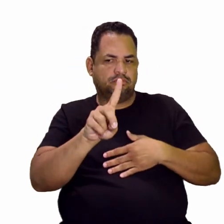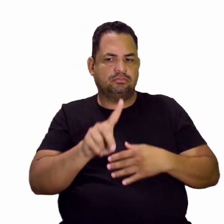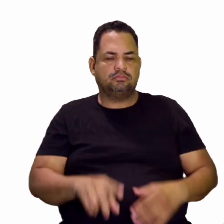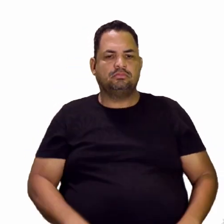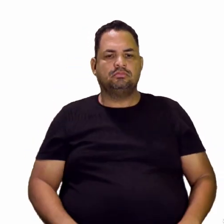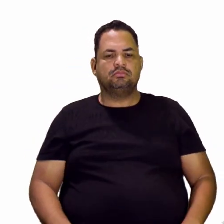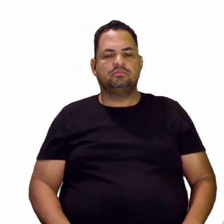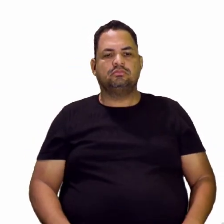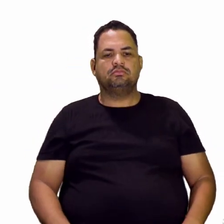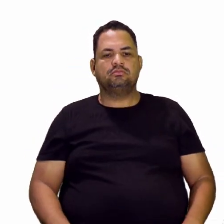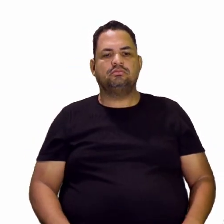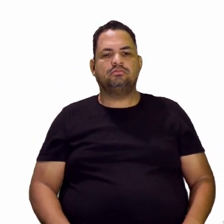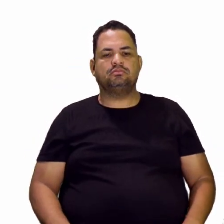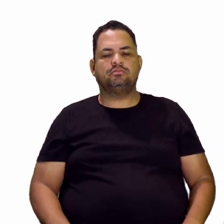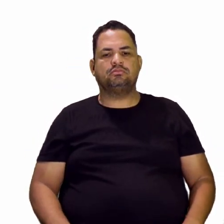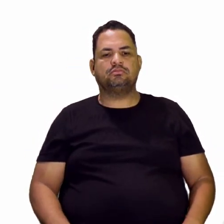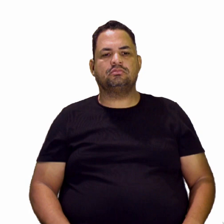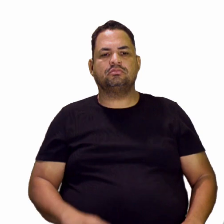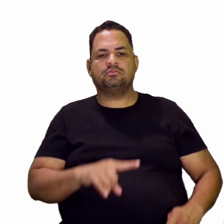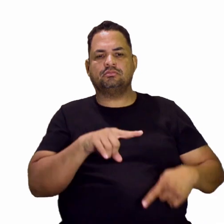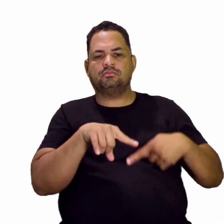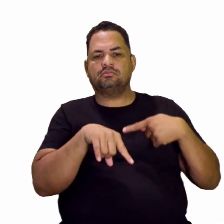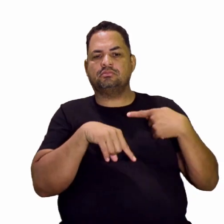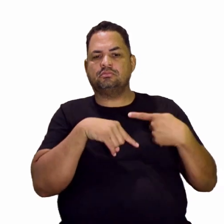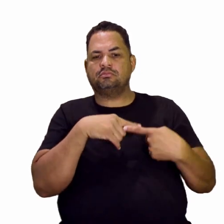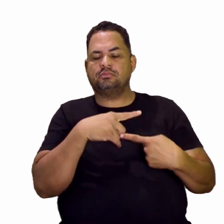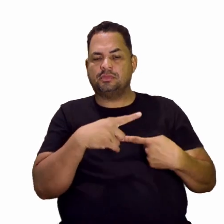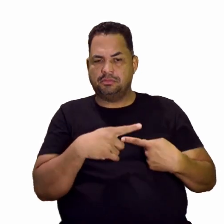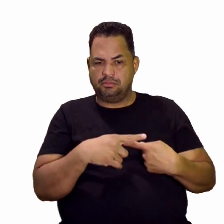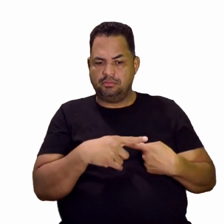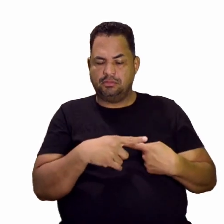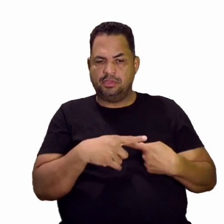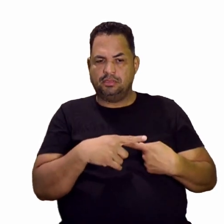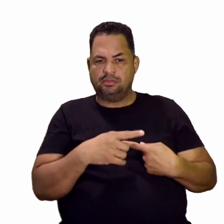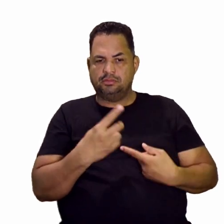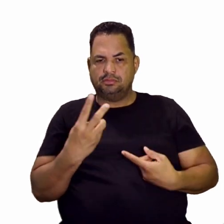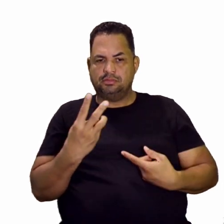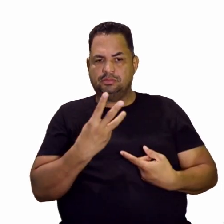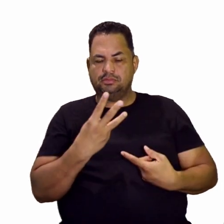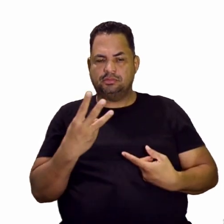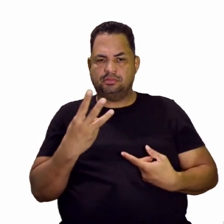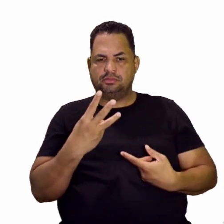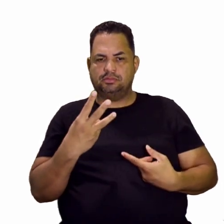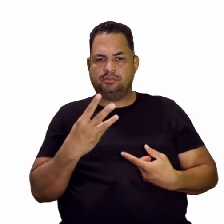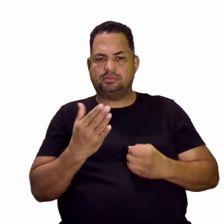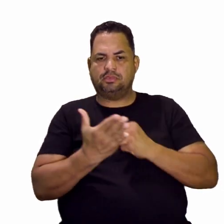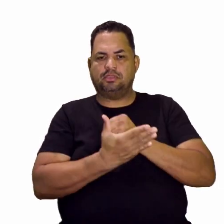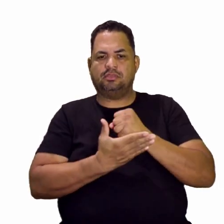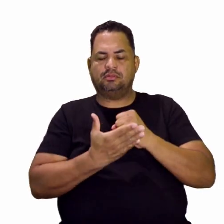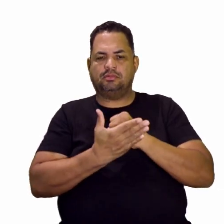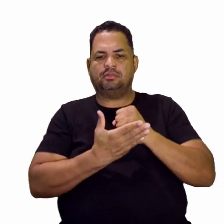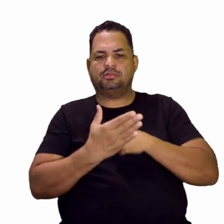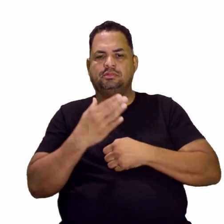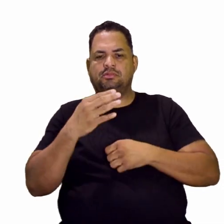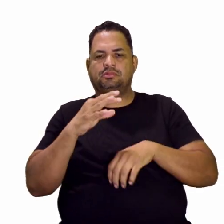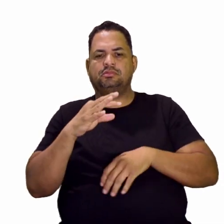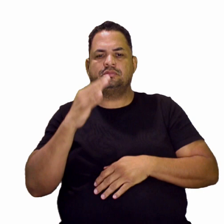A partir da hipótese, eu vou ter base teórica, digamos assim,